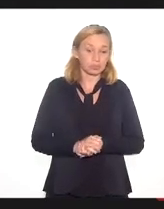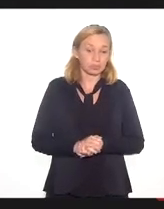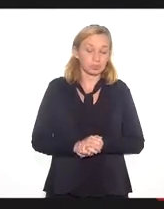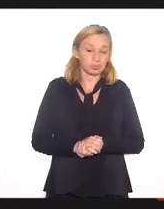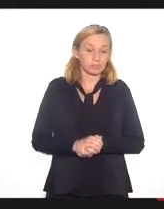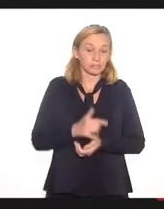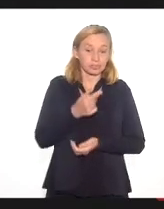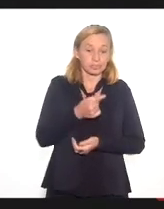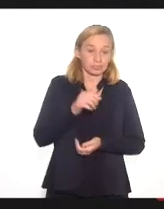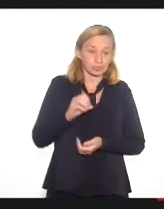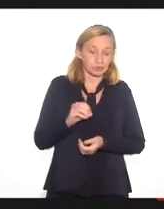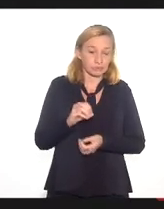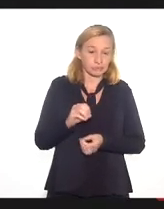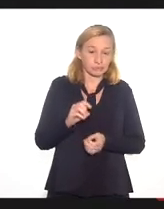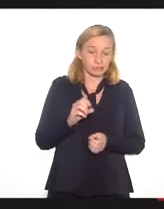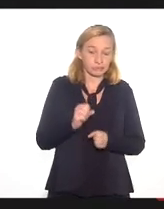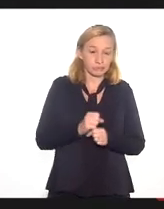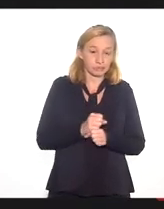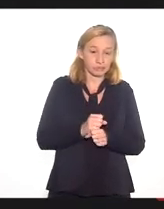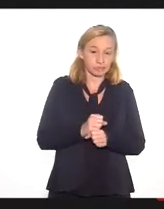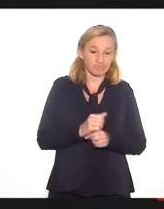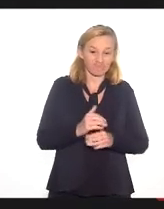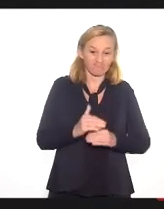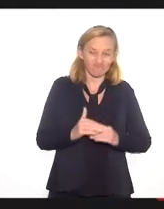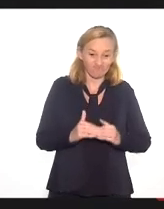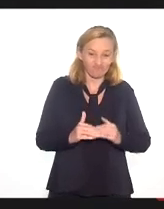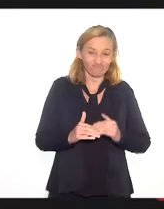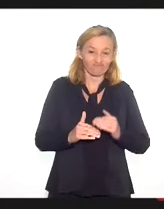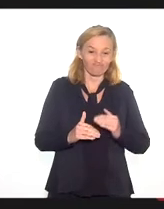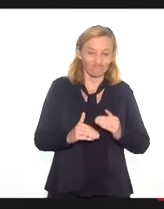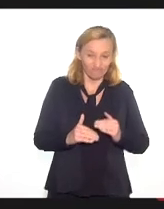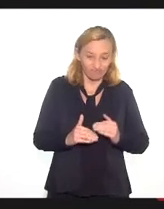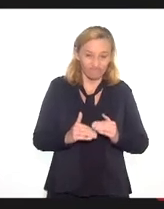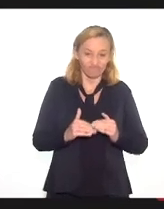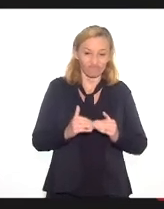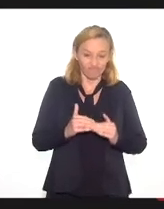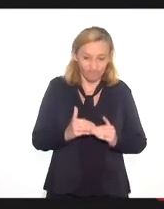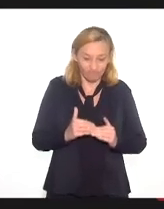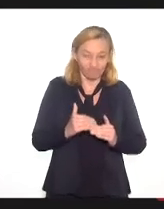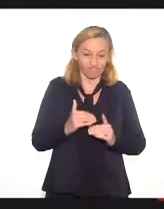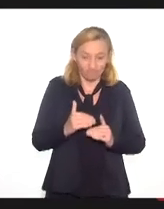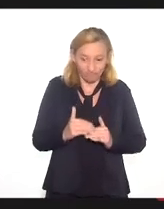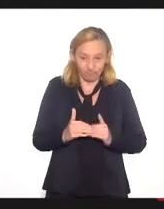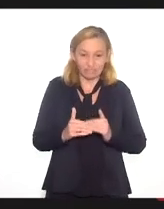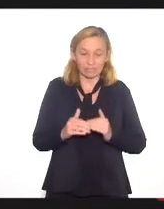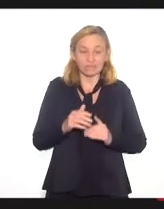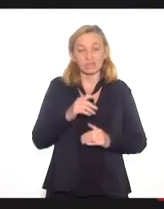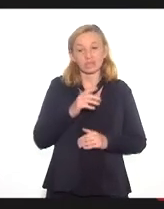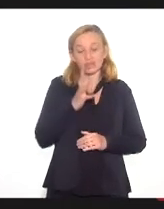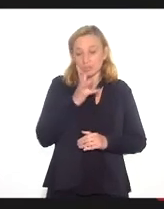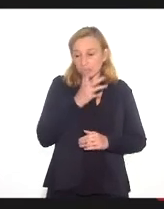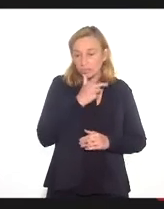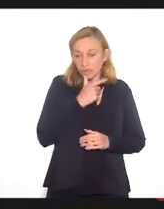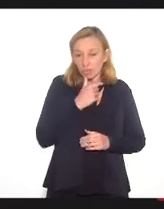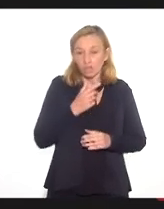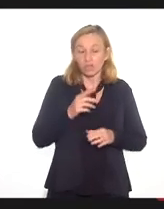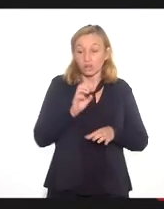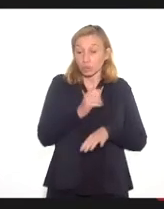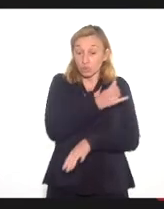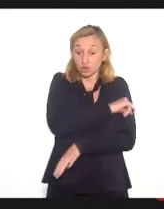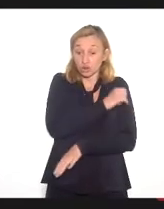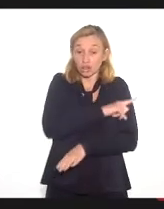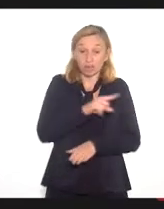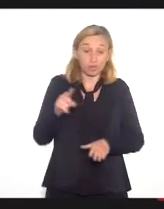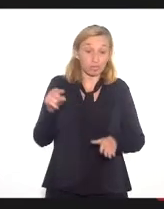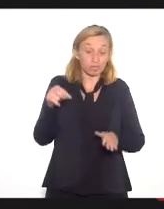desde os anos 70 que menos cresce e aí essa crise o Rio de Janeiro é profunda e afunda quer dizer a partir de